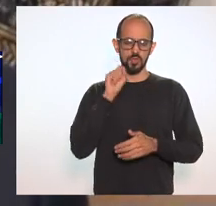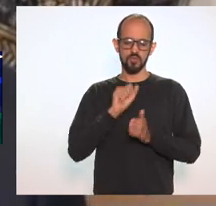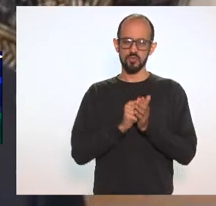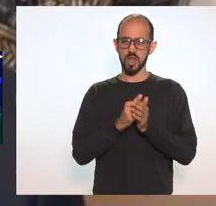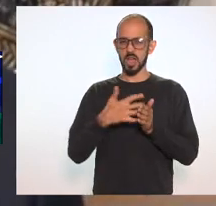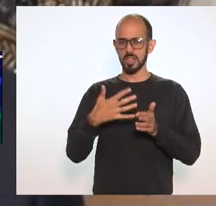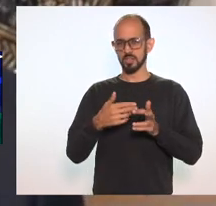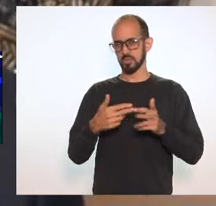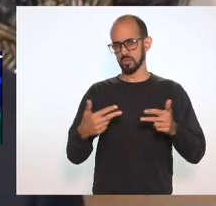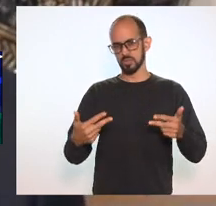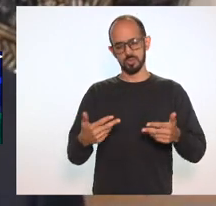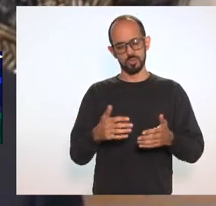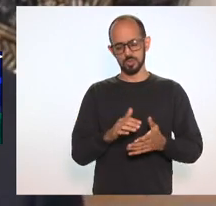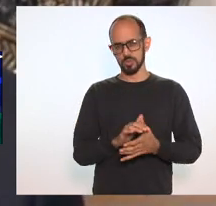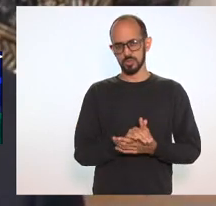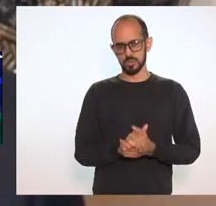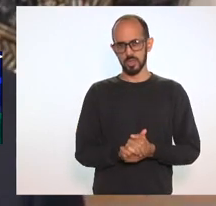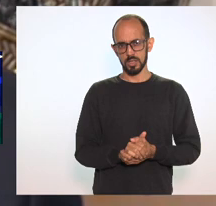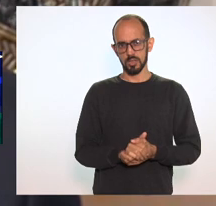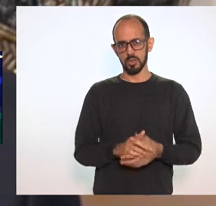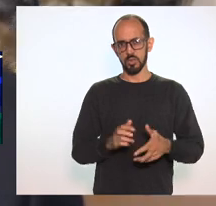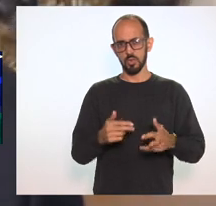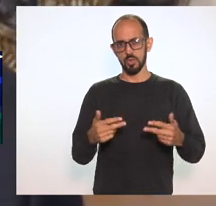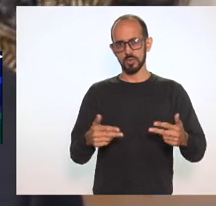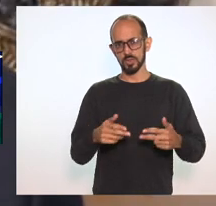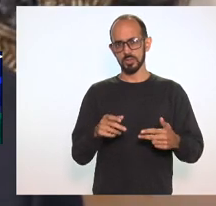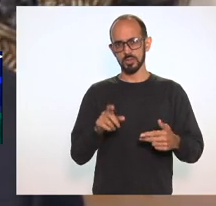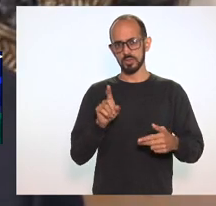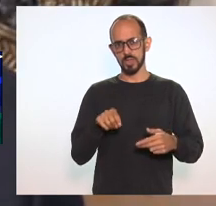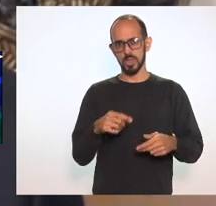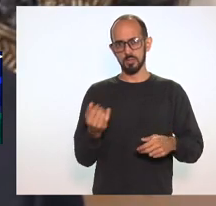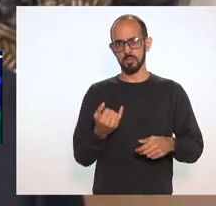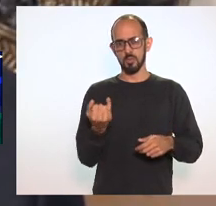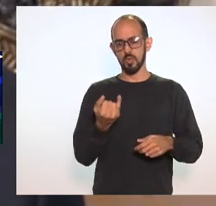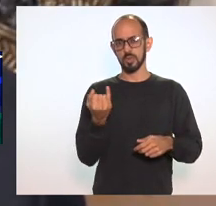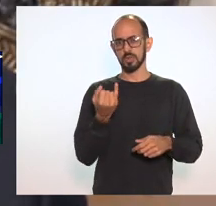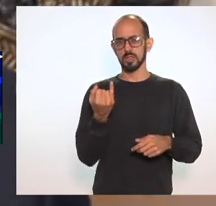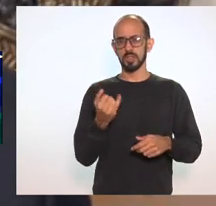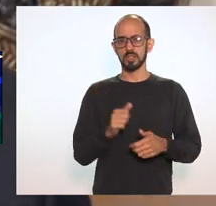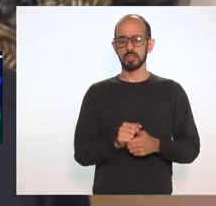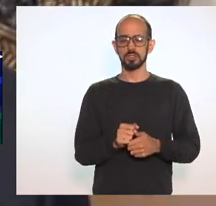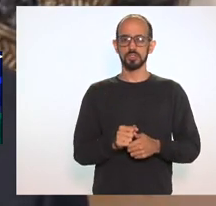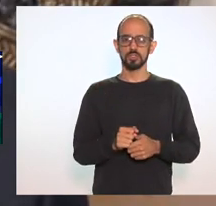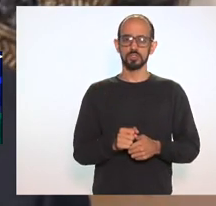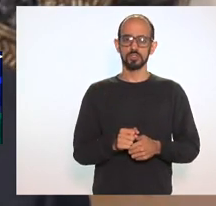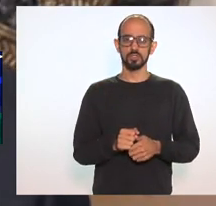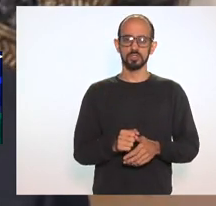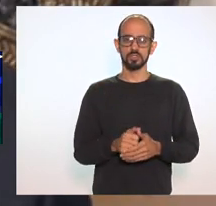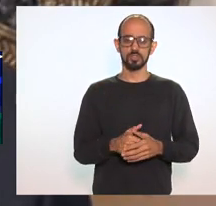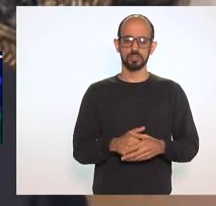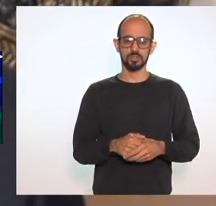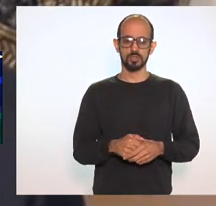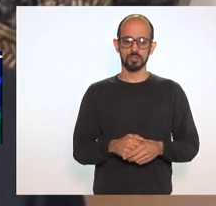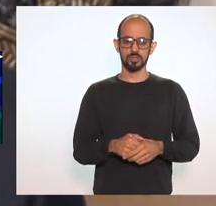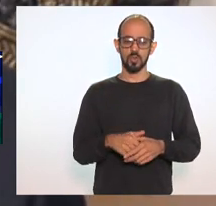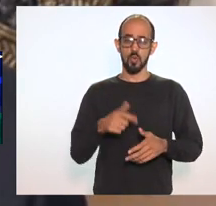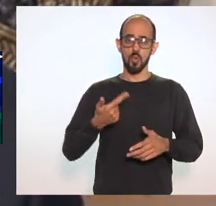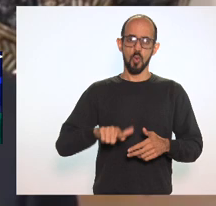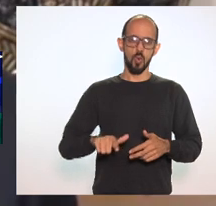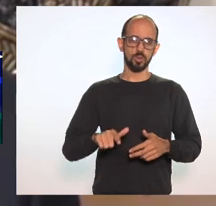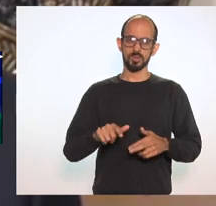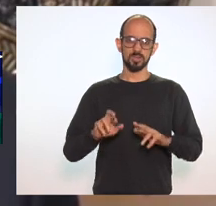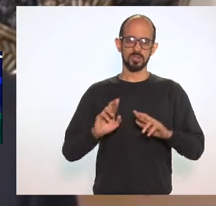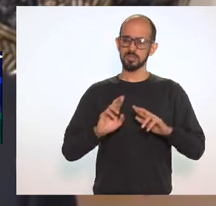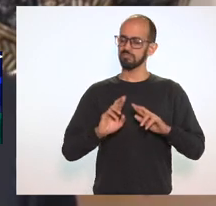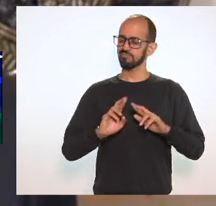aqui muitas coisas que são importantes fazem sentido e outras que